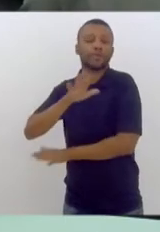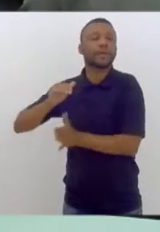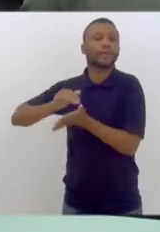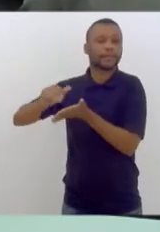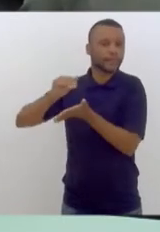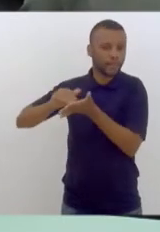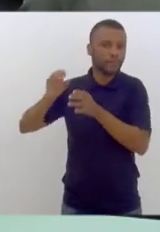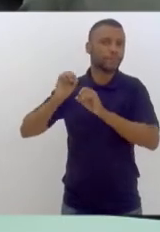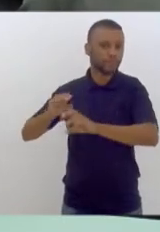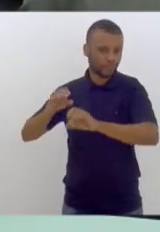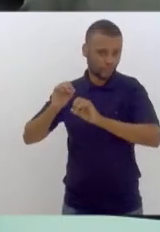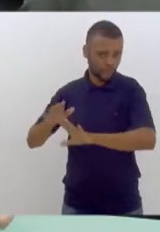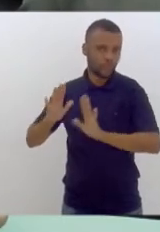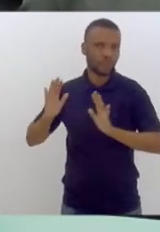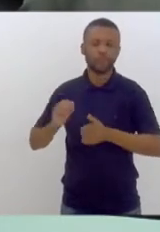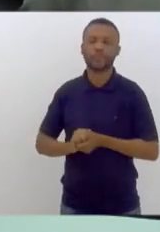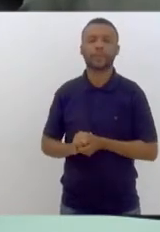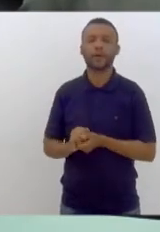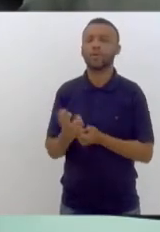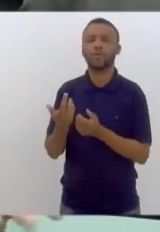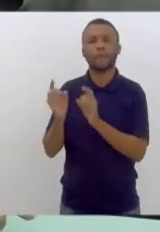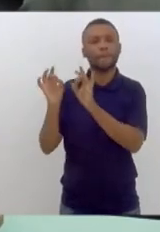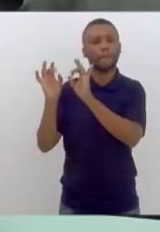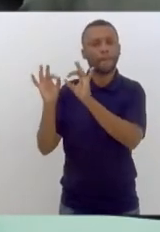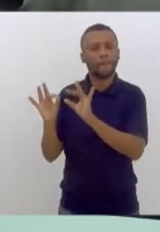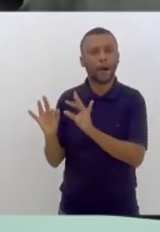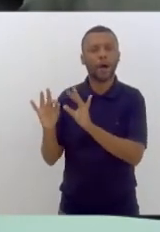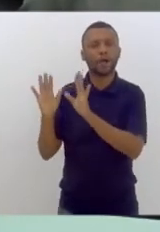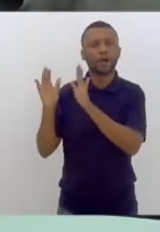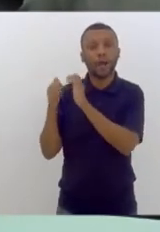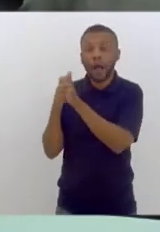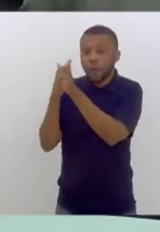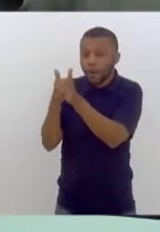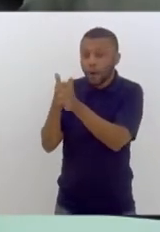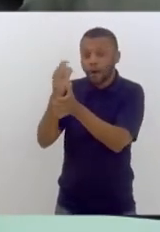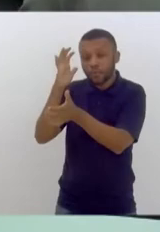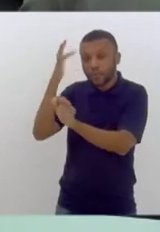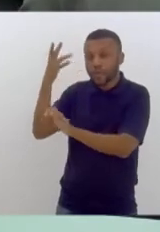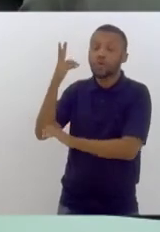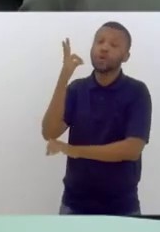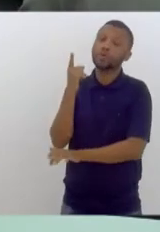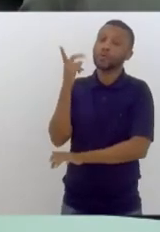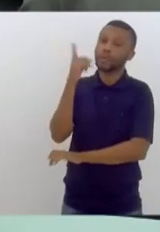Educação. O especialista que a gente convidou, que acompanhou o caso do Ceará, diz que lá eles fazem, por